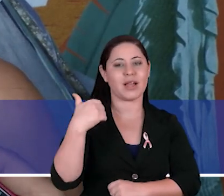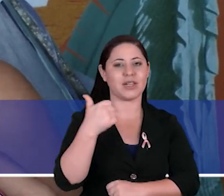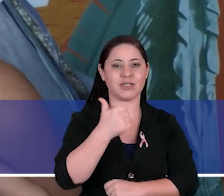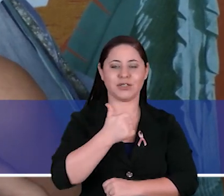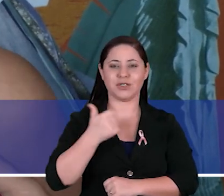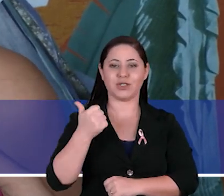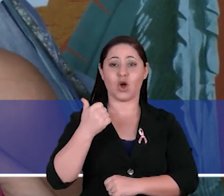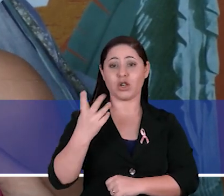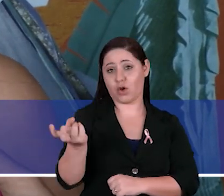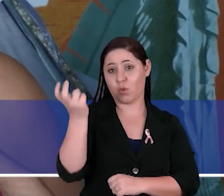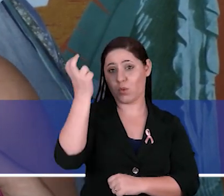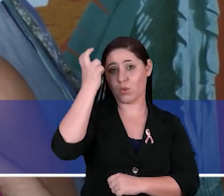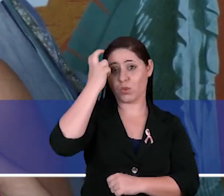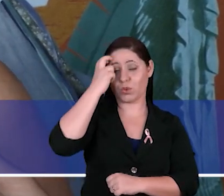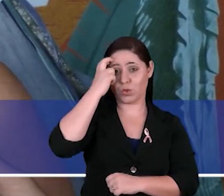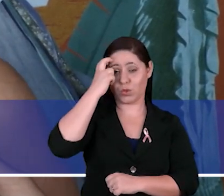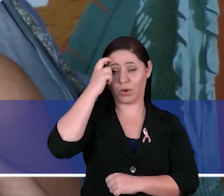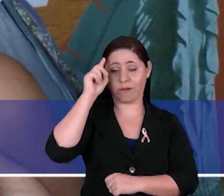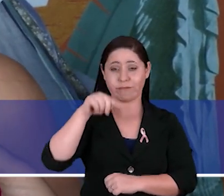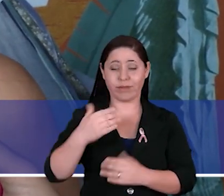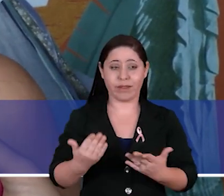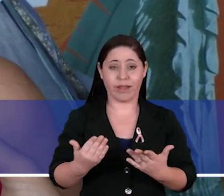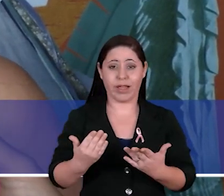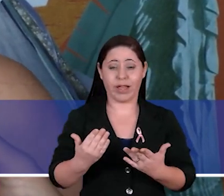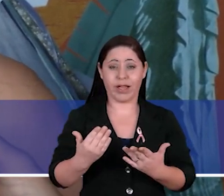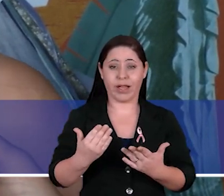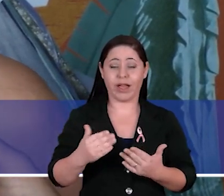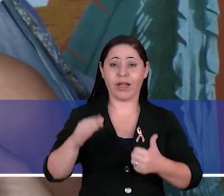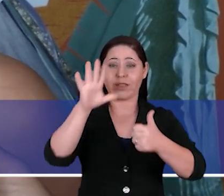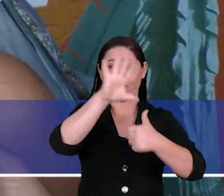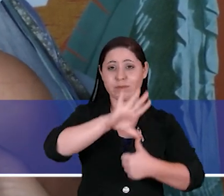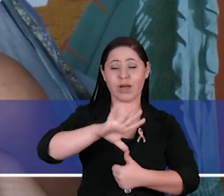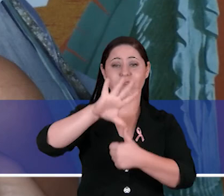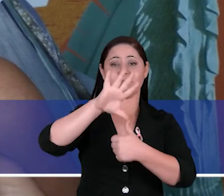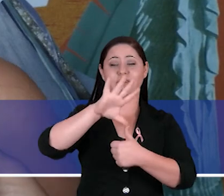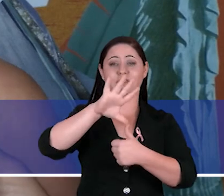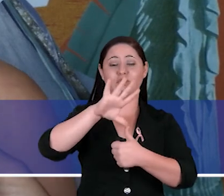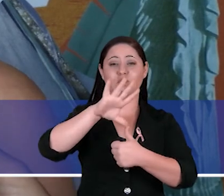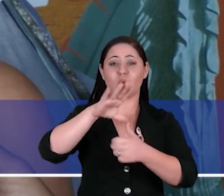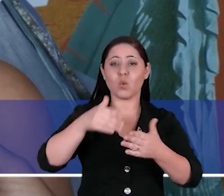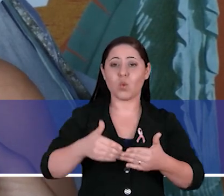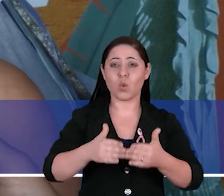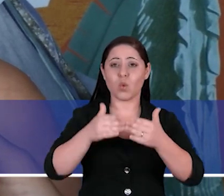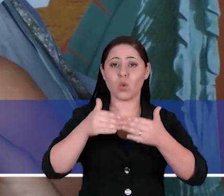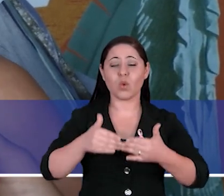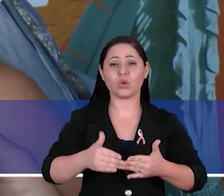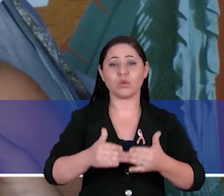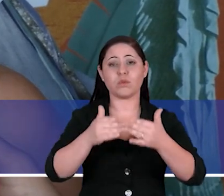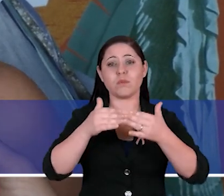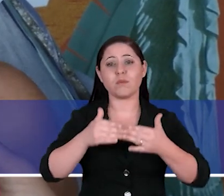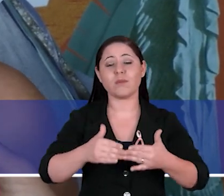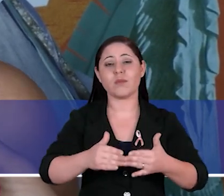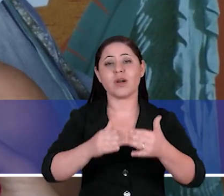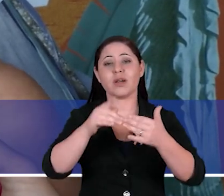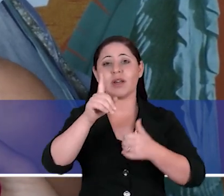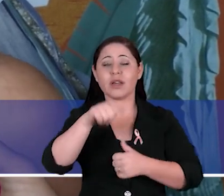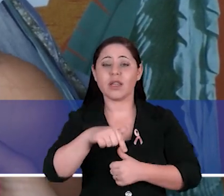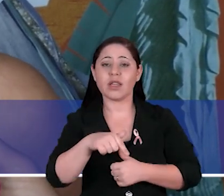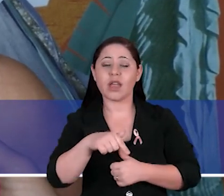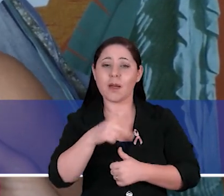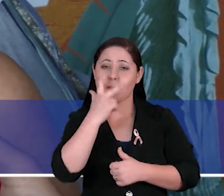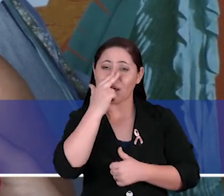de melhor na cultura da América do Sul, em Corumbá, que vai se